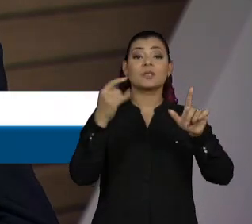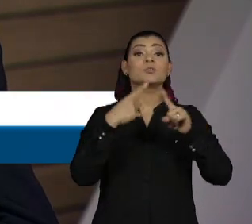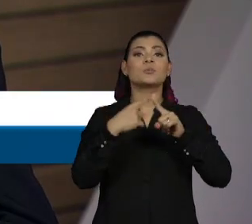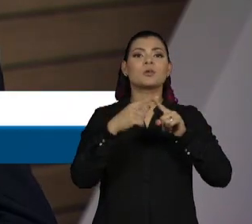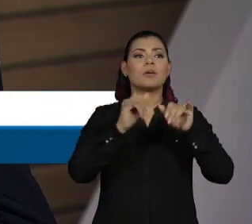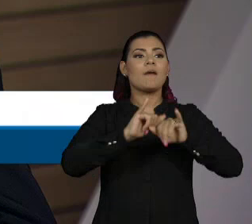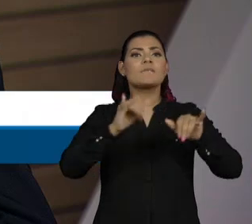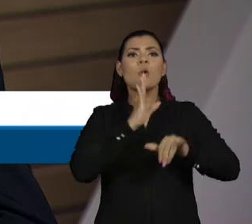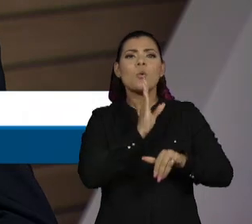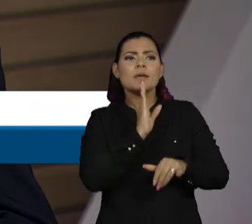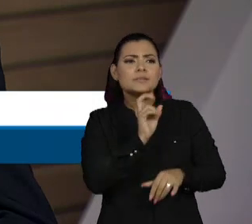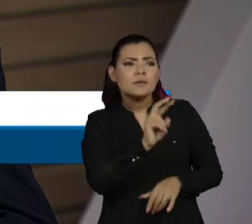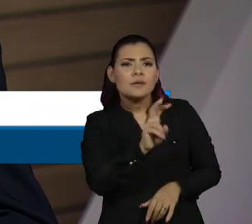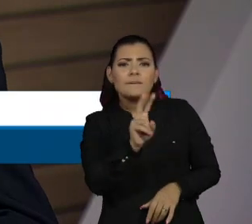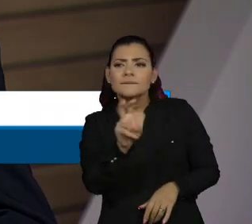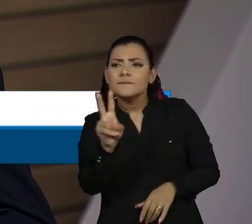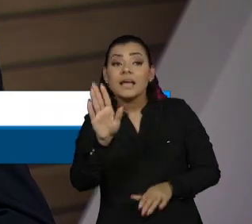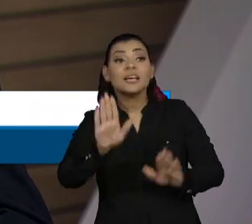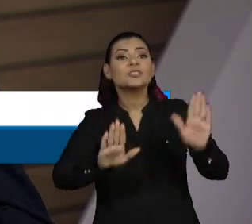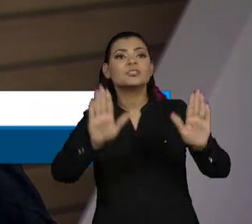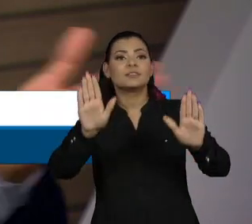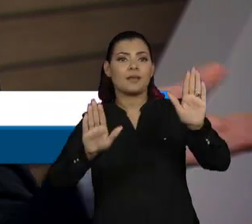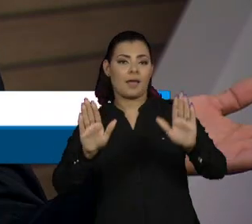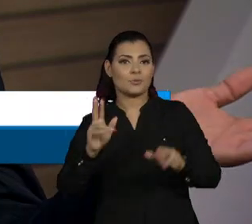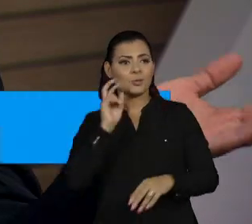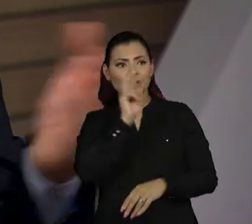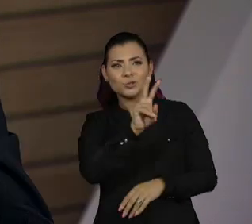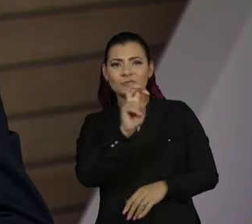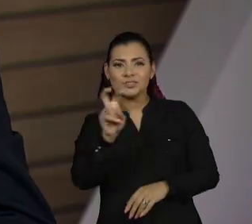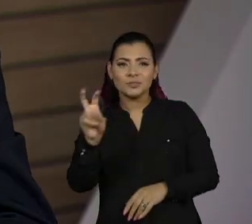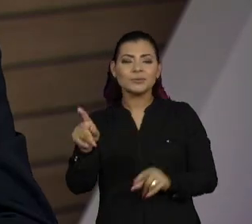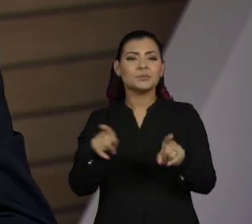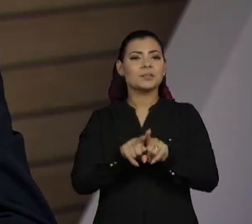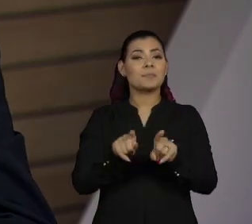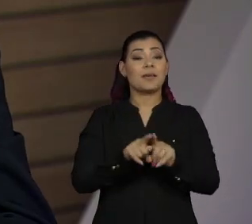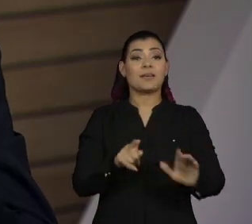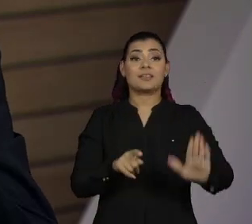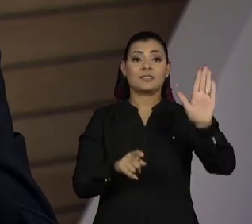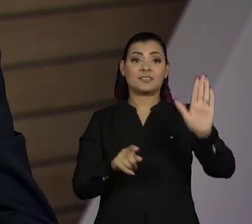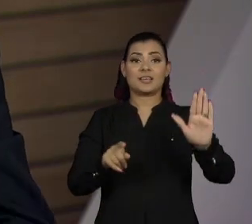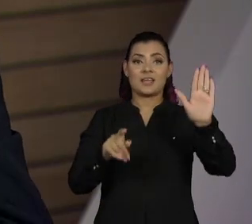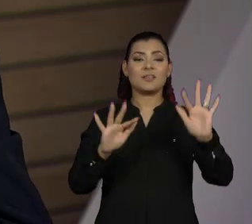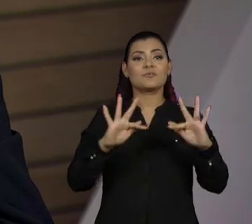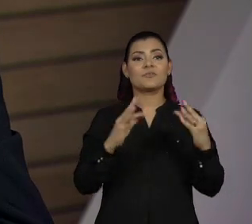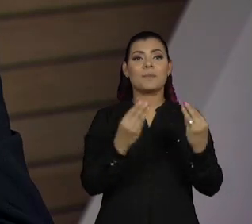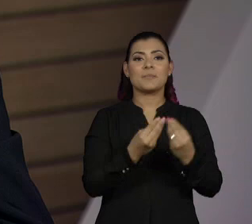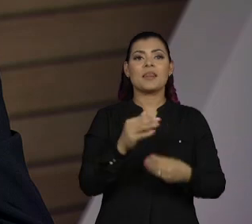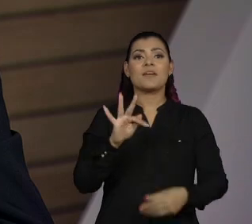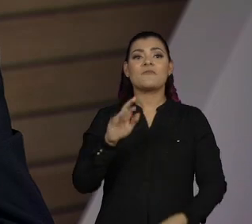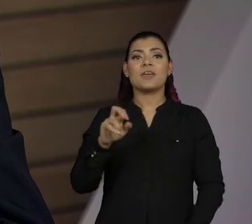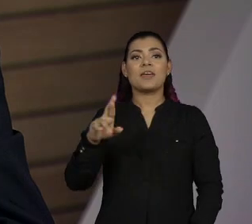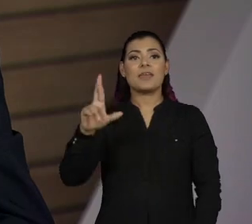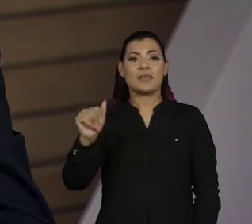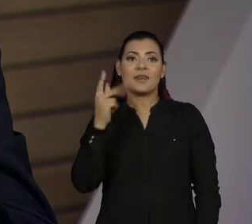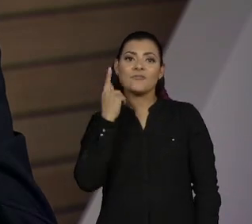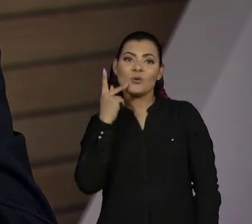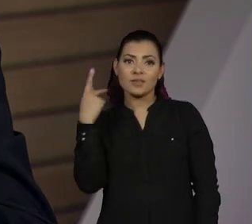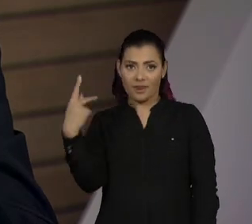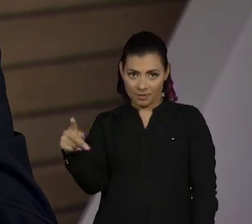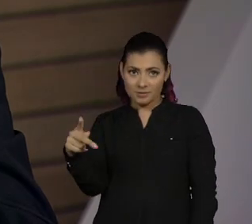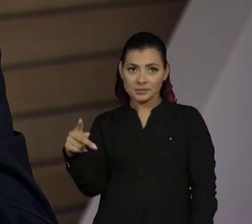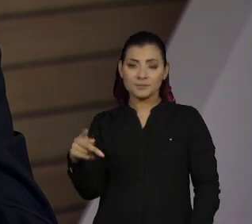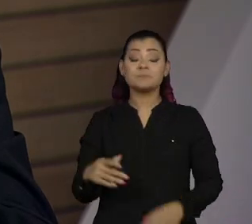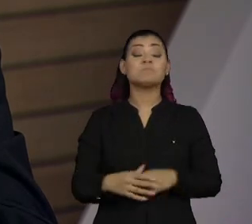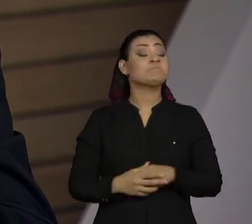índice de conhecimento do candidato. Então, a gente viu até na questão do candidato lá da família Ferreira Gomes, né, em Fortaleza, como que